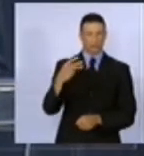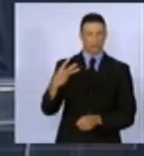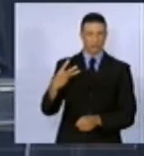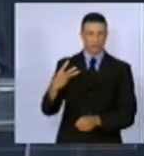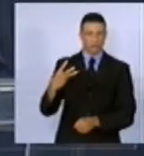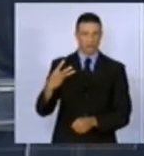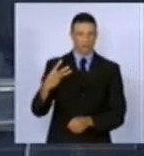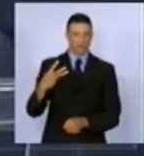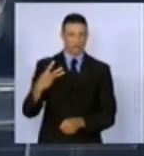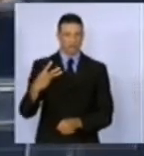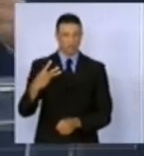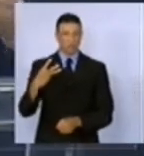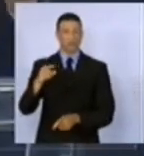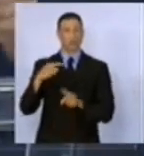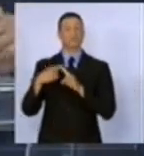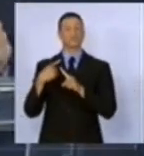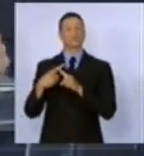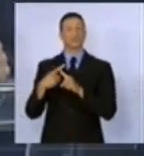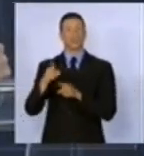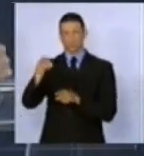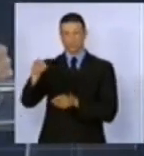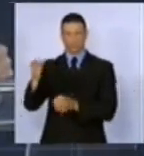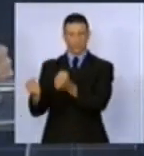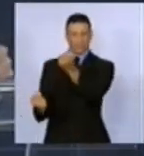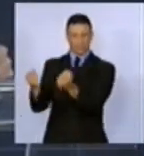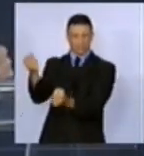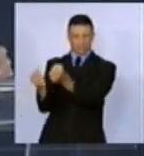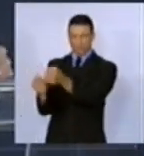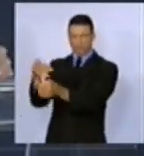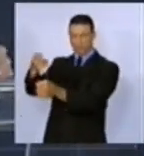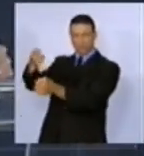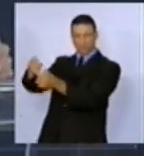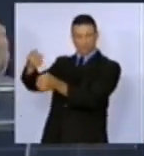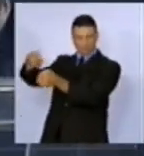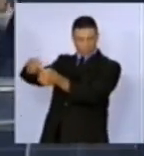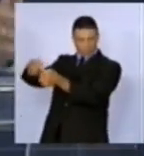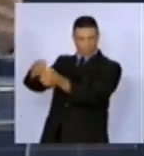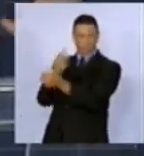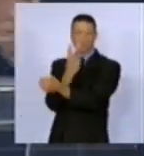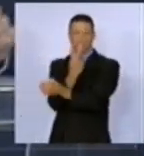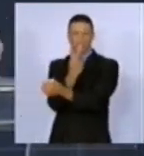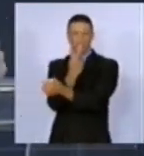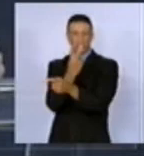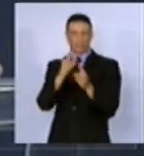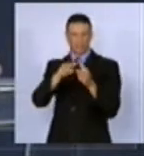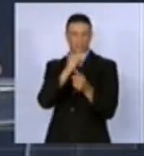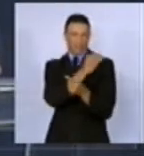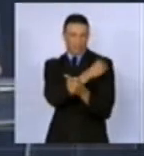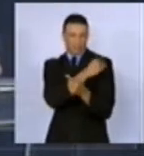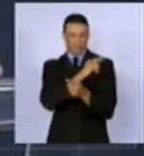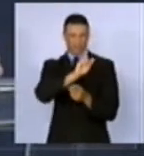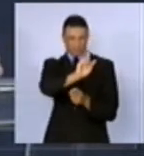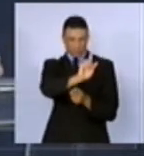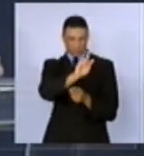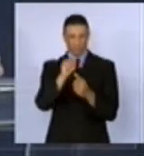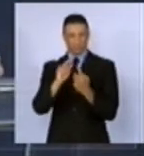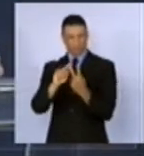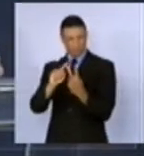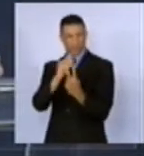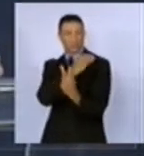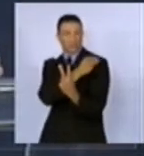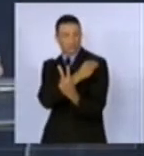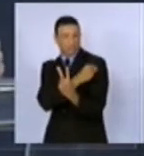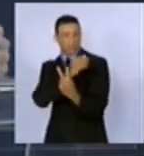carros Flex é que aumentava então a demanda da cana-de-açúcar para a fabricação